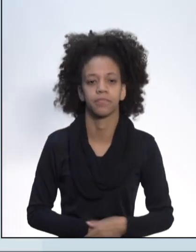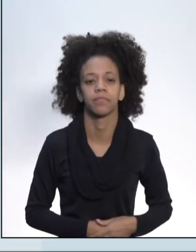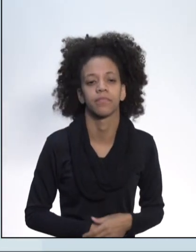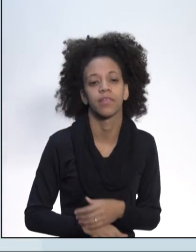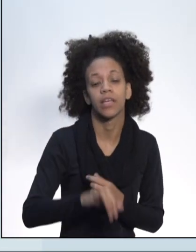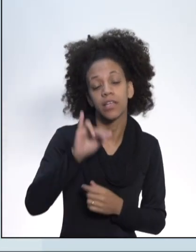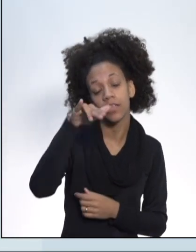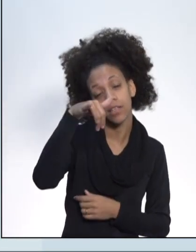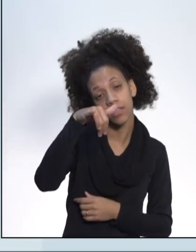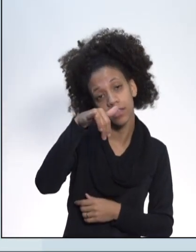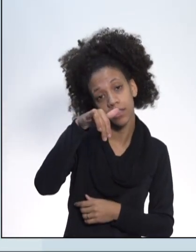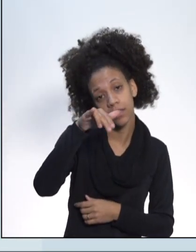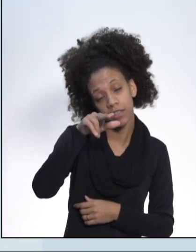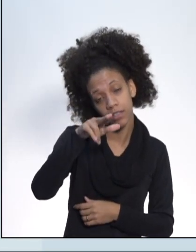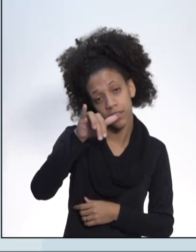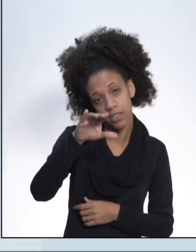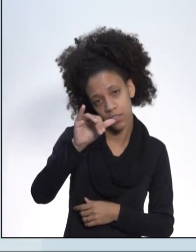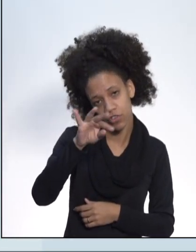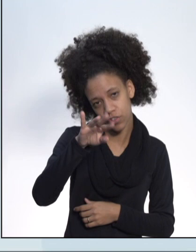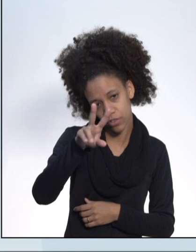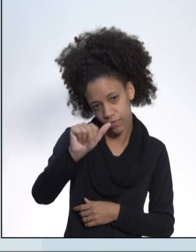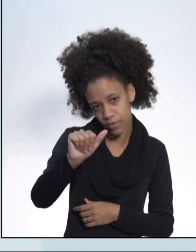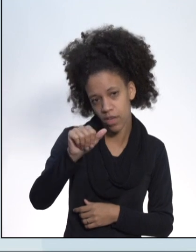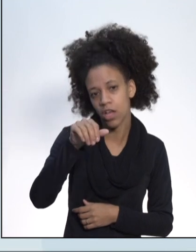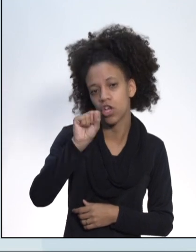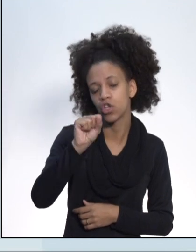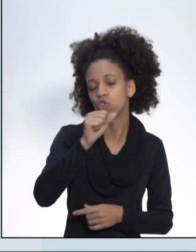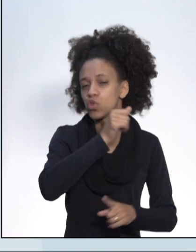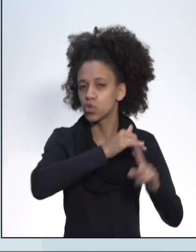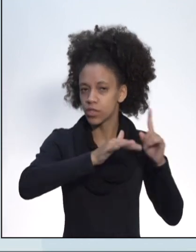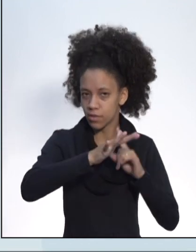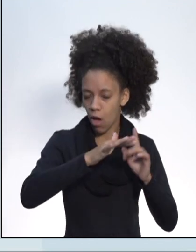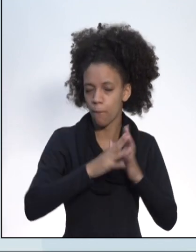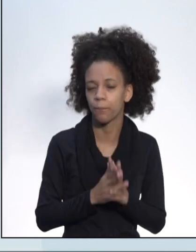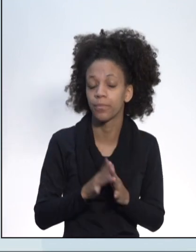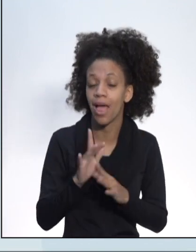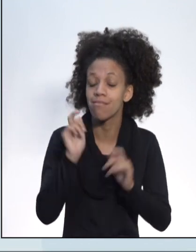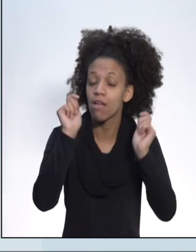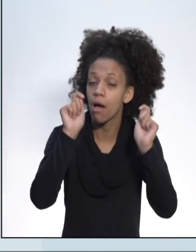Vocês anotem também iniciativa social. Essa competência,